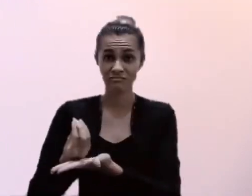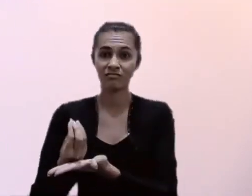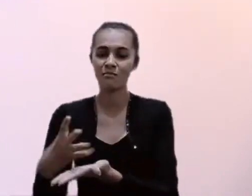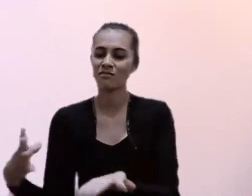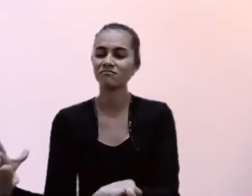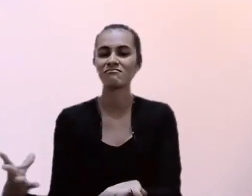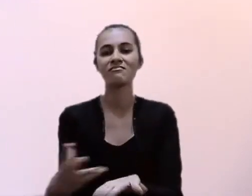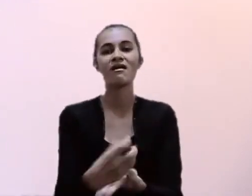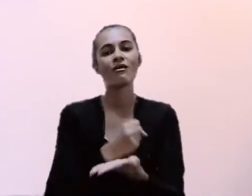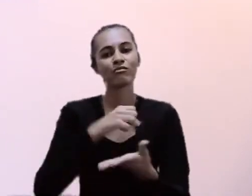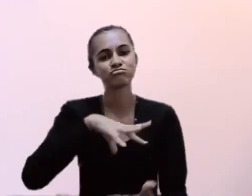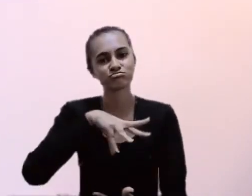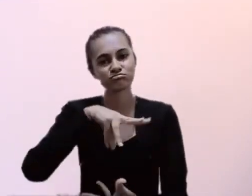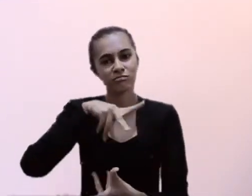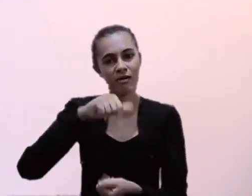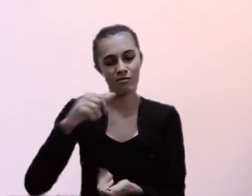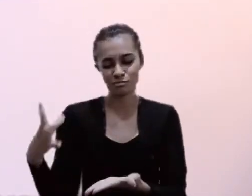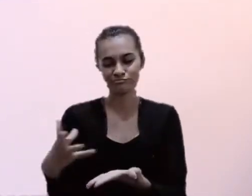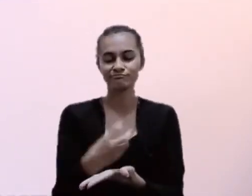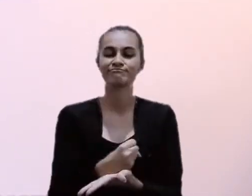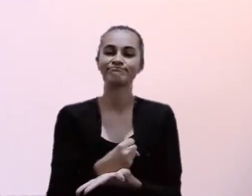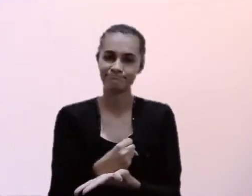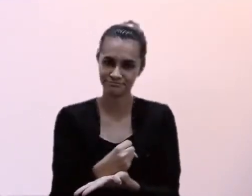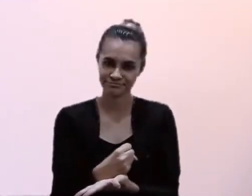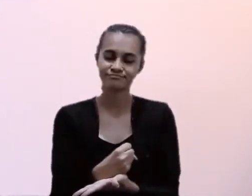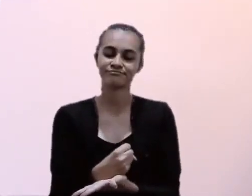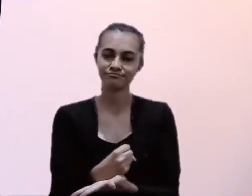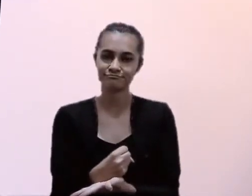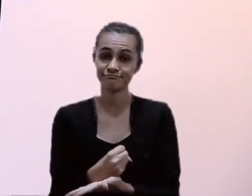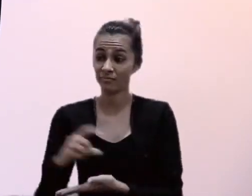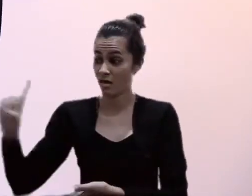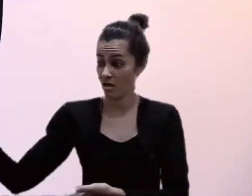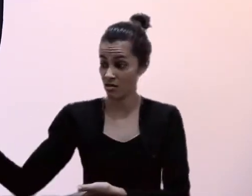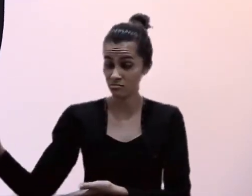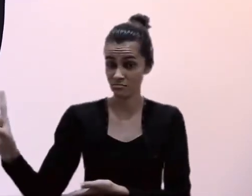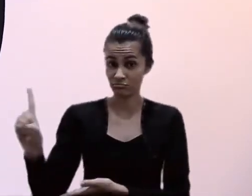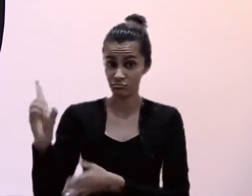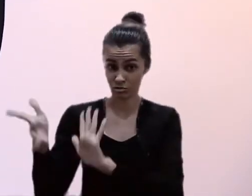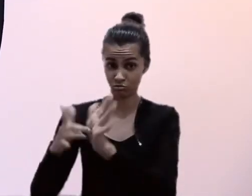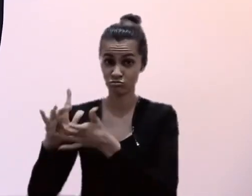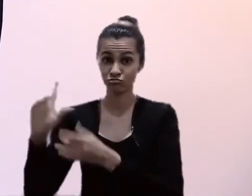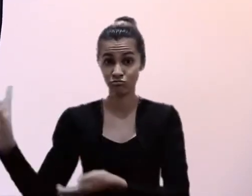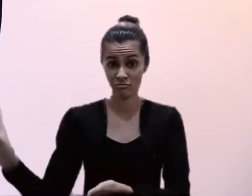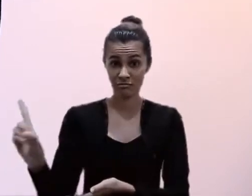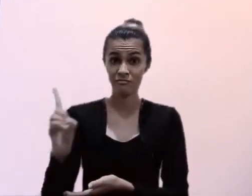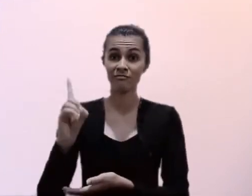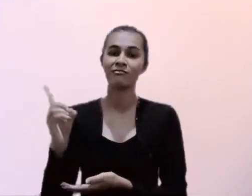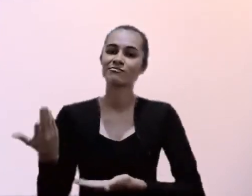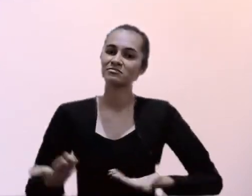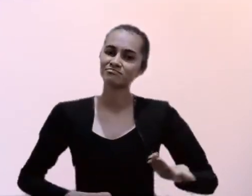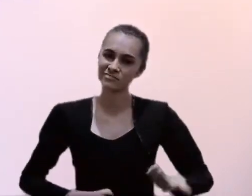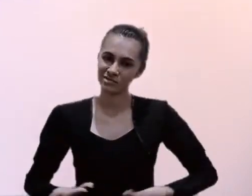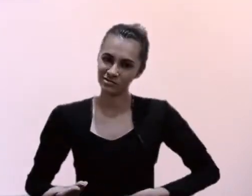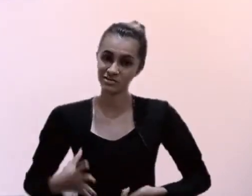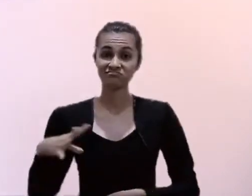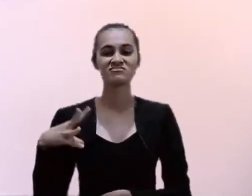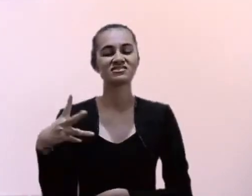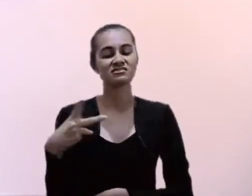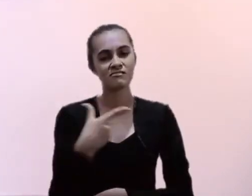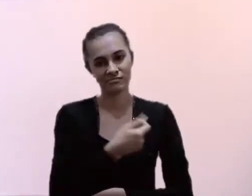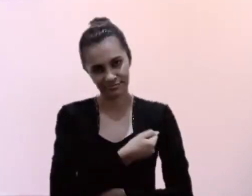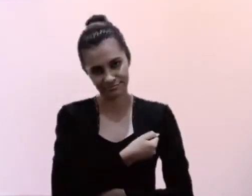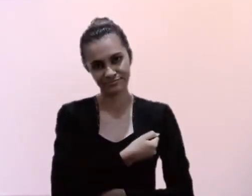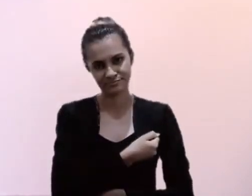para servir e para entregar a sua vida como resgate de muitos. Queridos, e por que existe